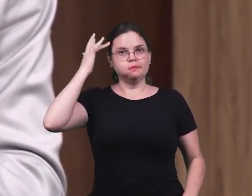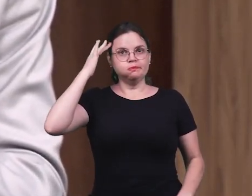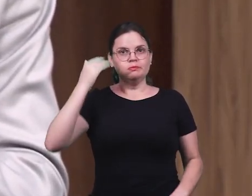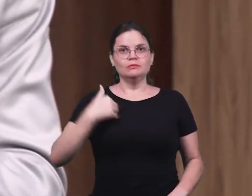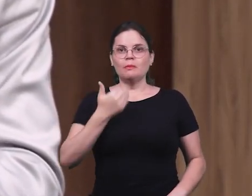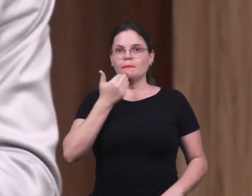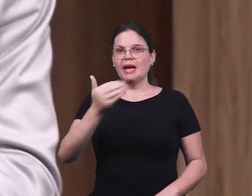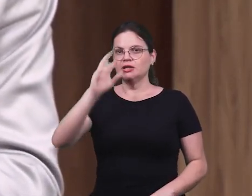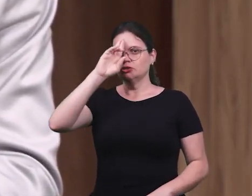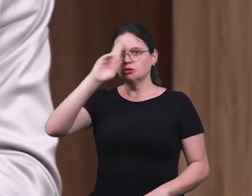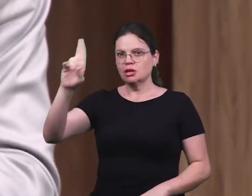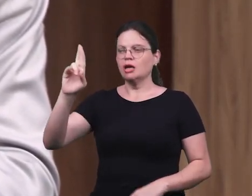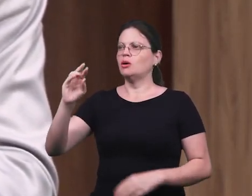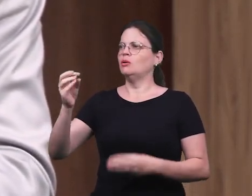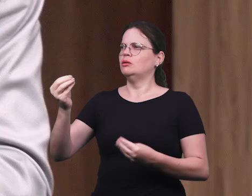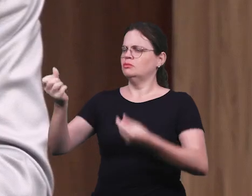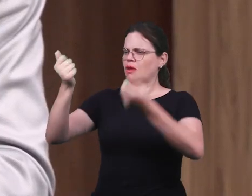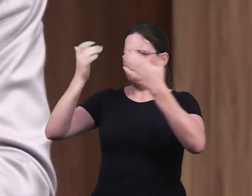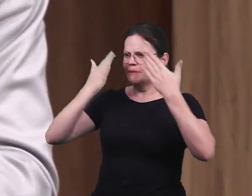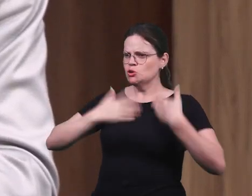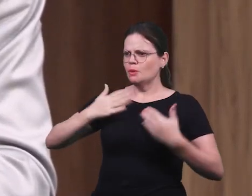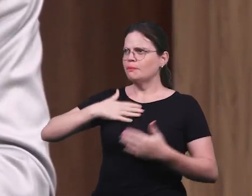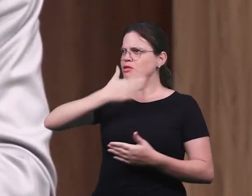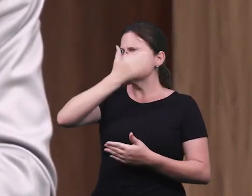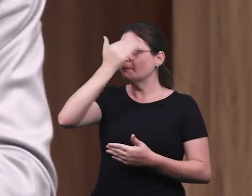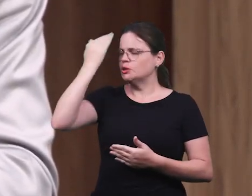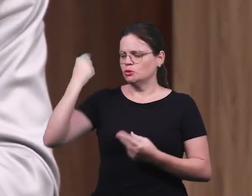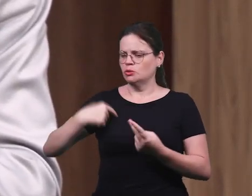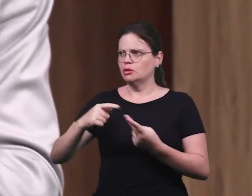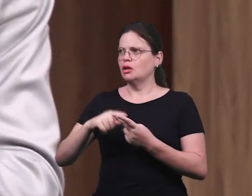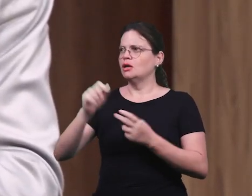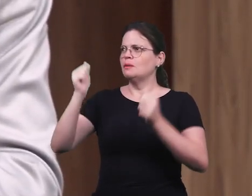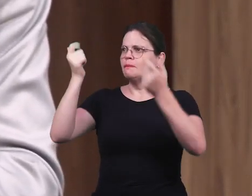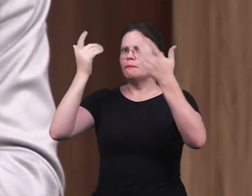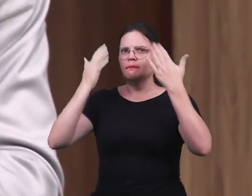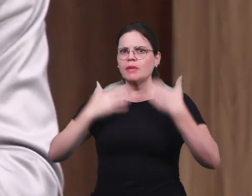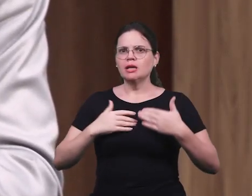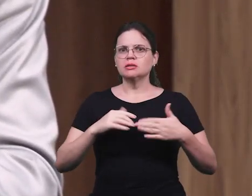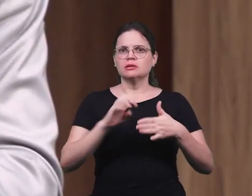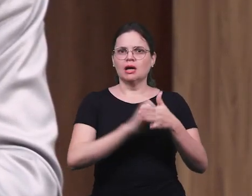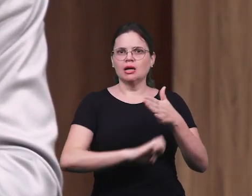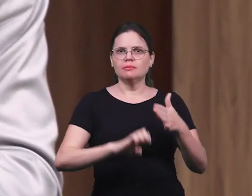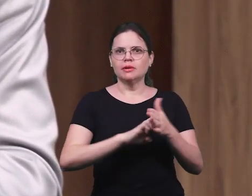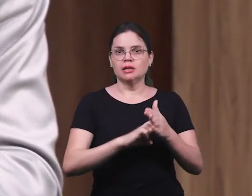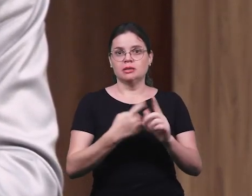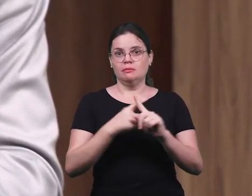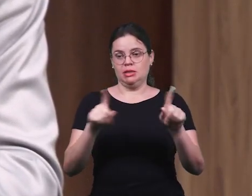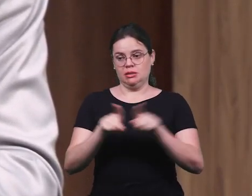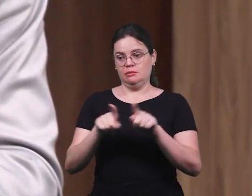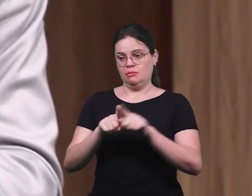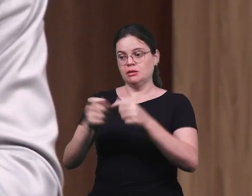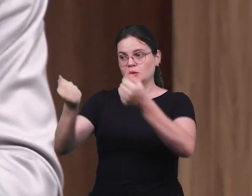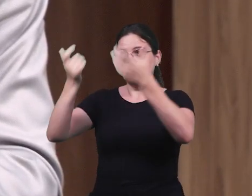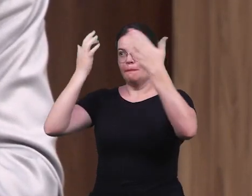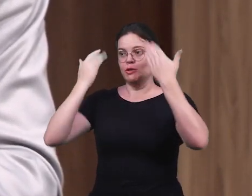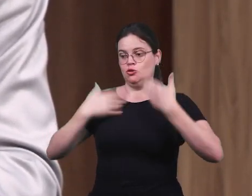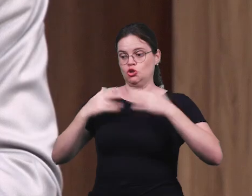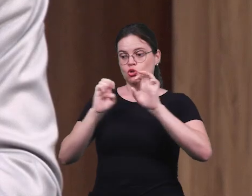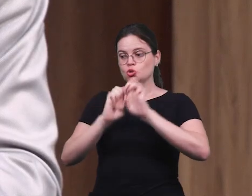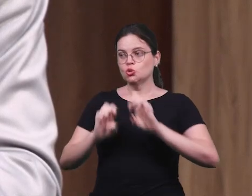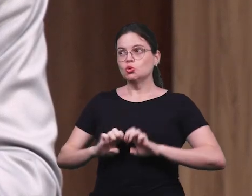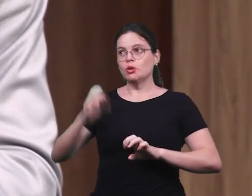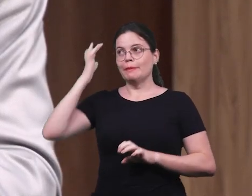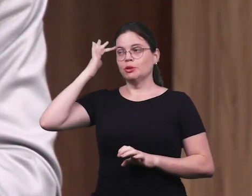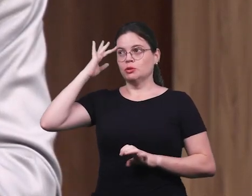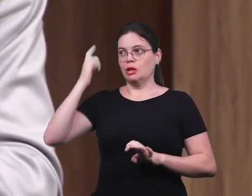Senhor, me dá dom, Senhor, me dá ministério, Senhor, abençoa minha empresa. Mas você vê poucas pessoas, Senhor, me dá estrutura. Verdade. Me dá